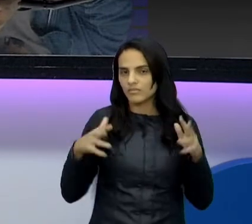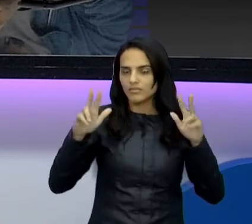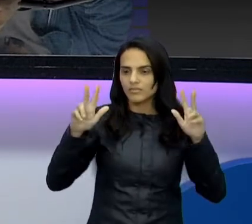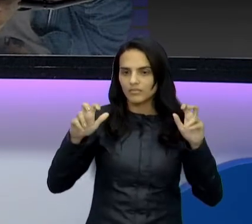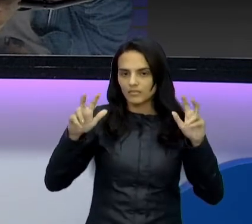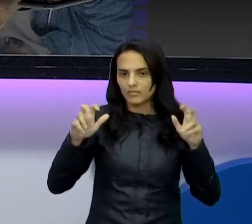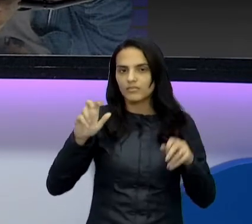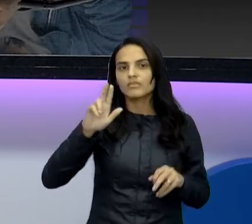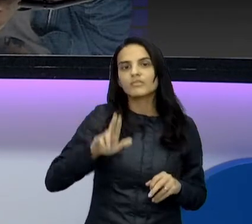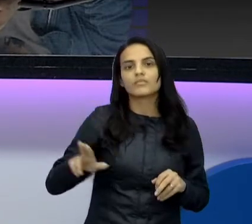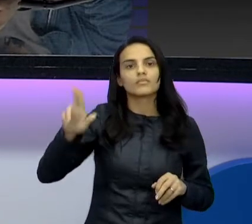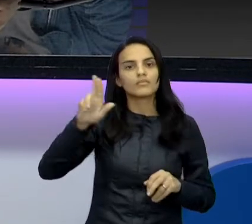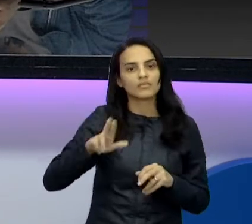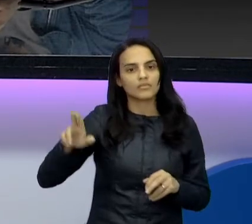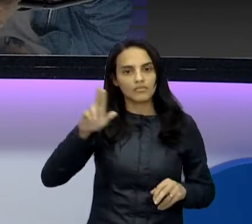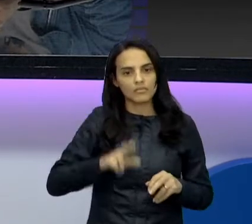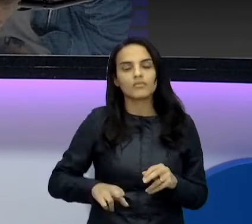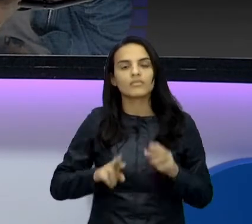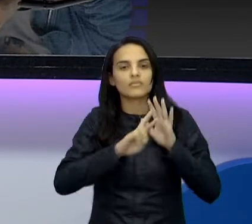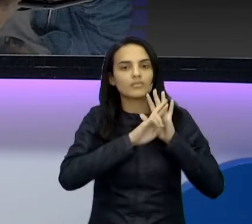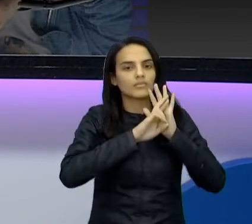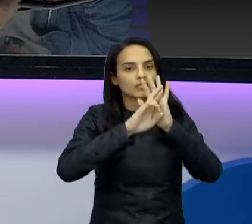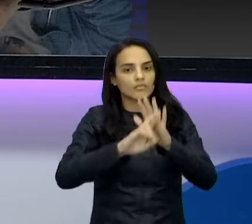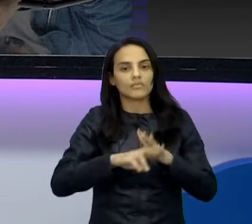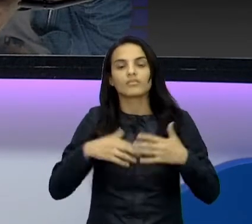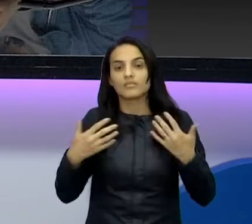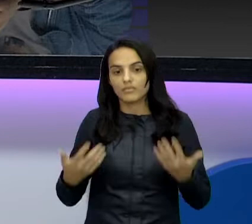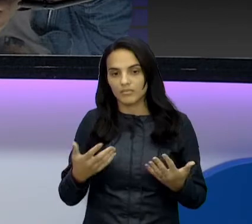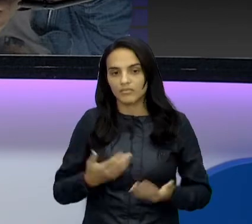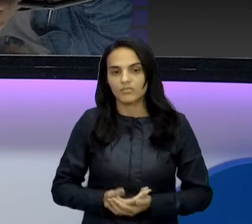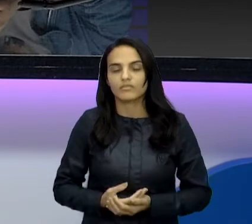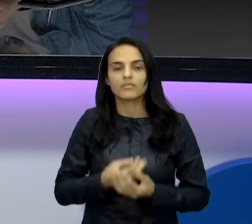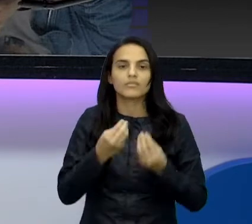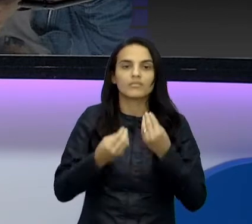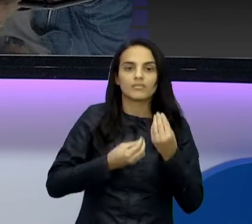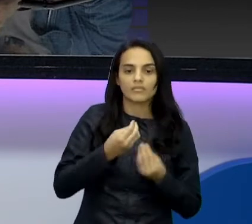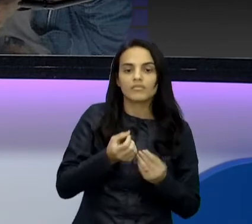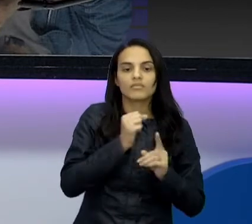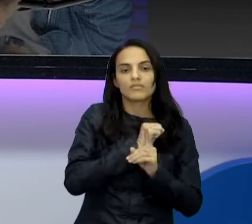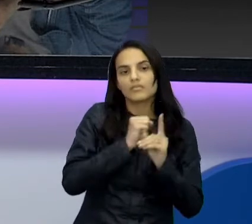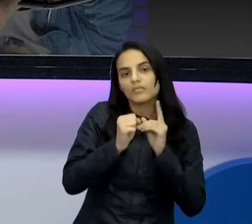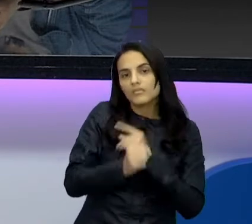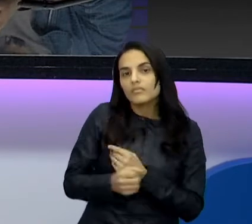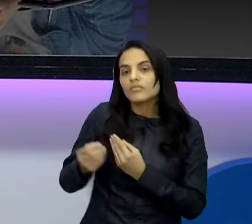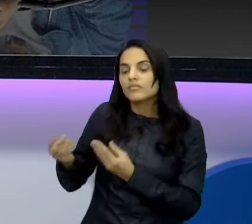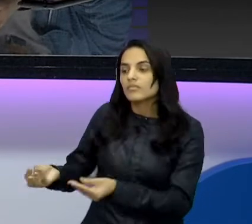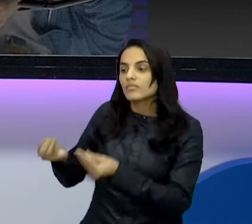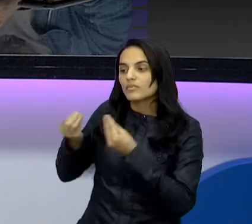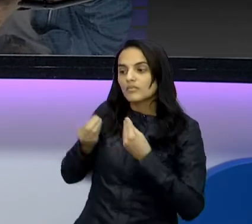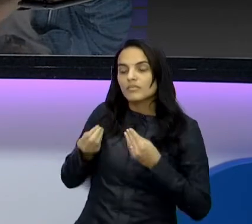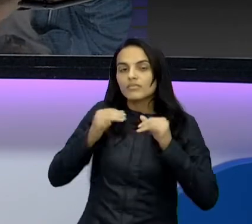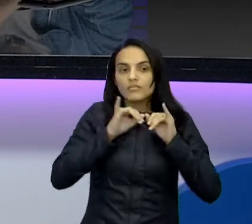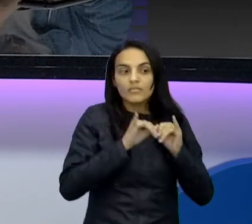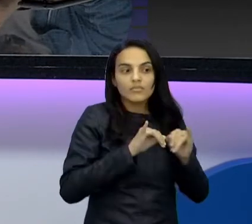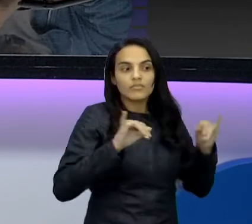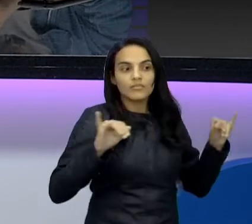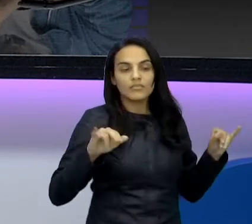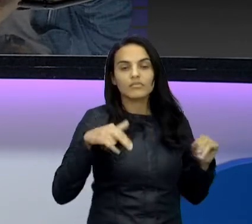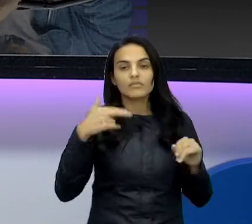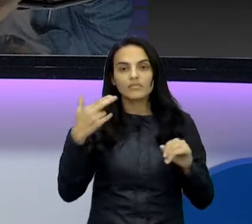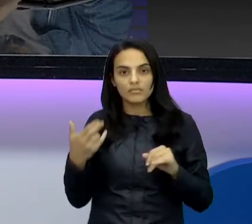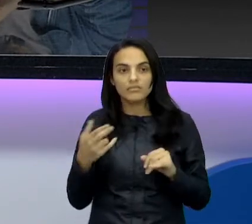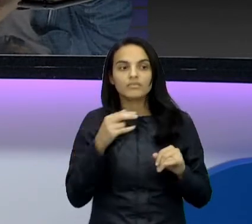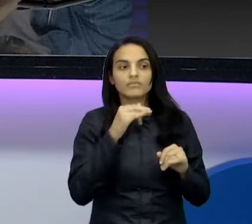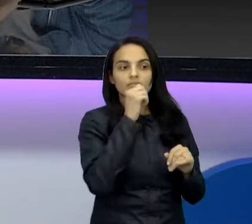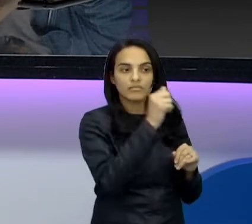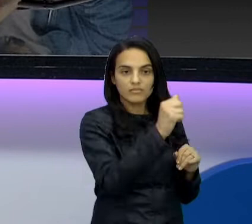são utilizados para representar, né? Como que a sociedade recebe essa notícia ou essa